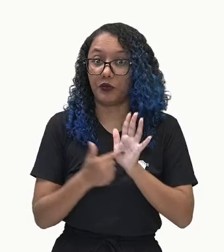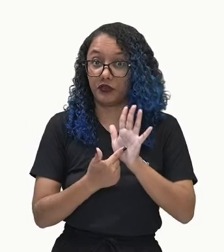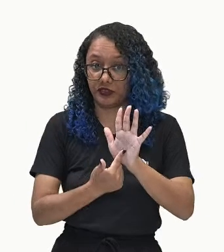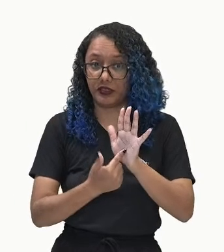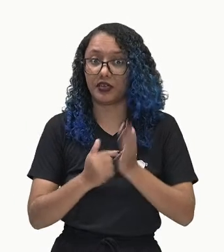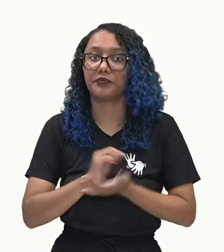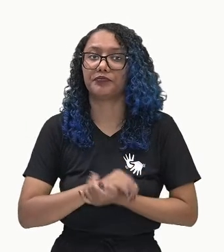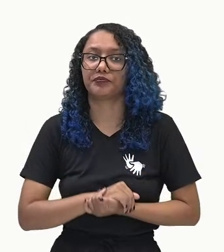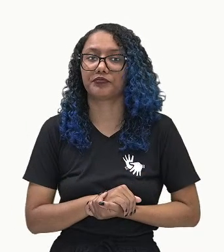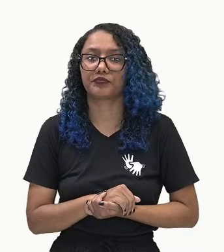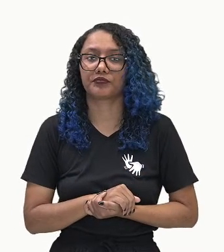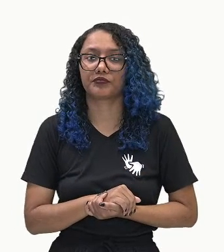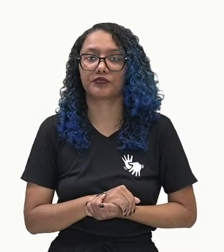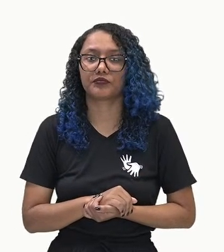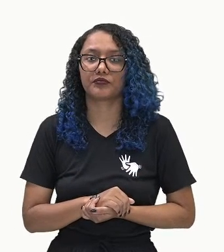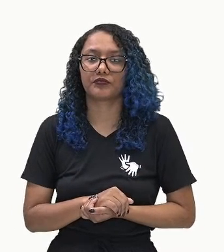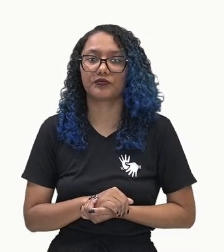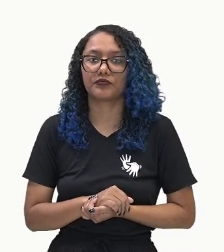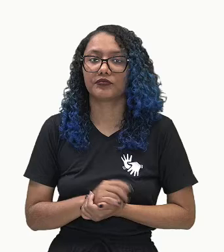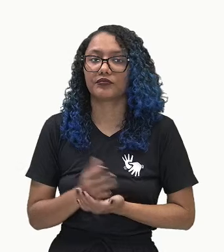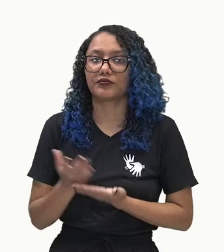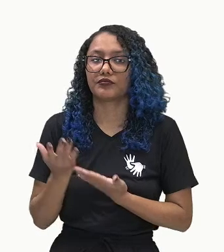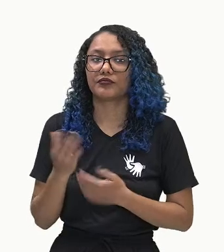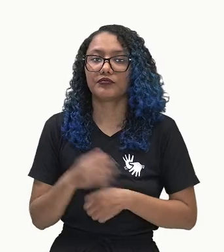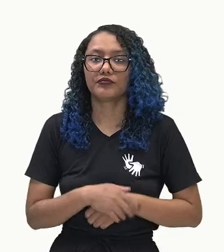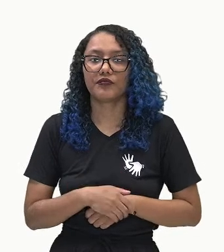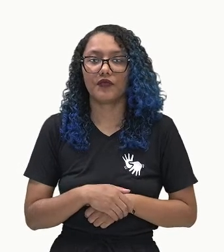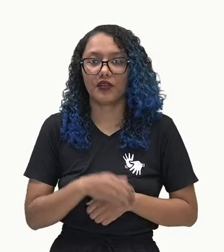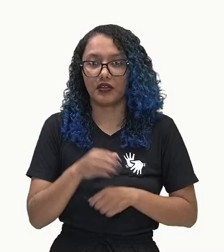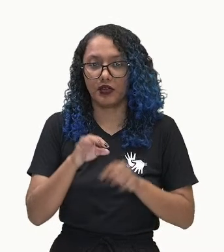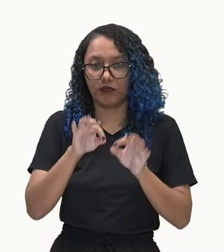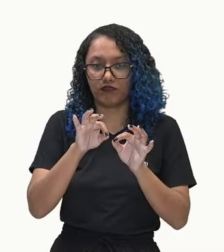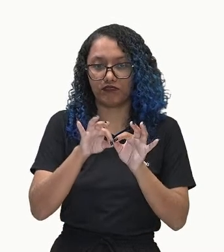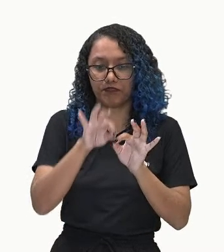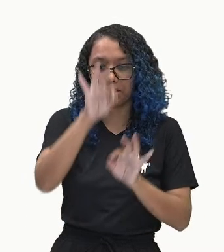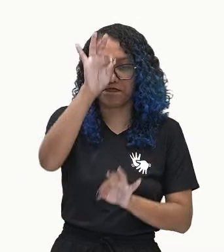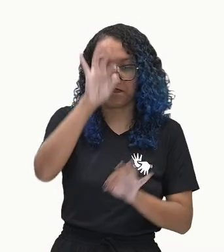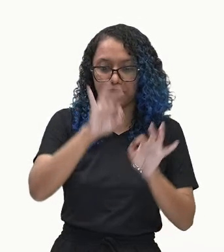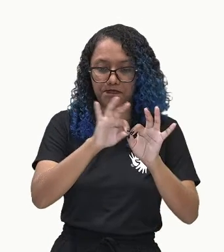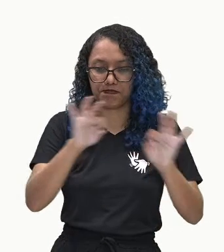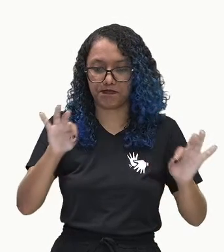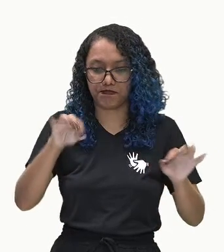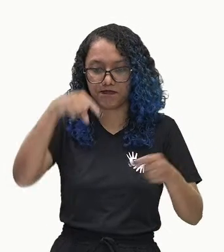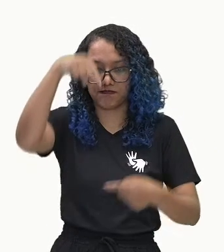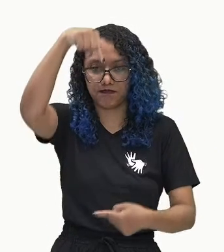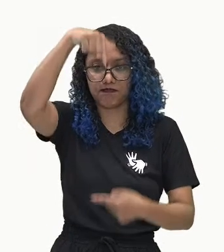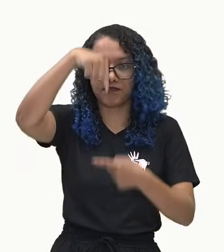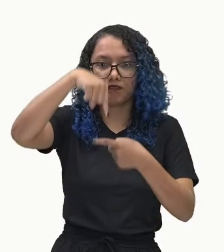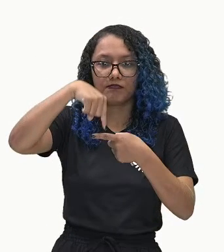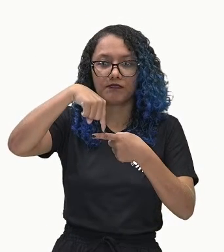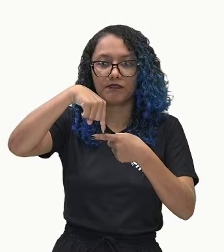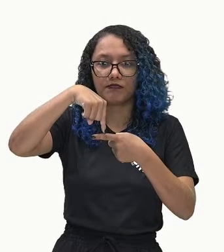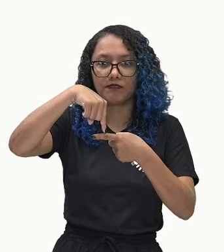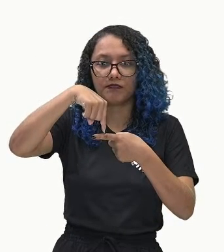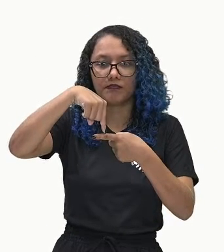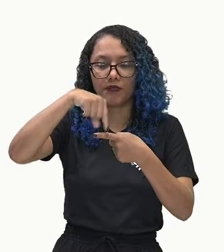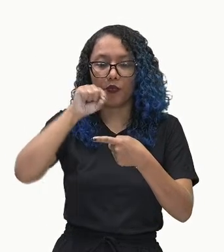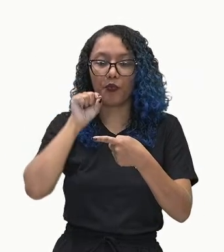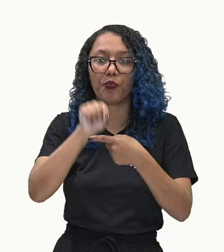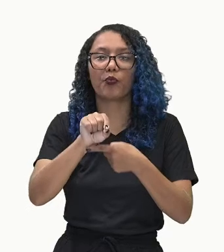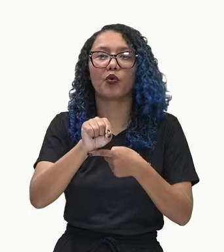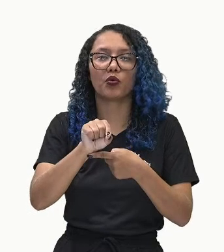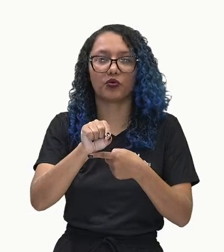De novo, esse ponto de encontro das retas, que eu estou pintando aqui em vermelho, é o chamado ponto